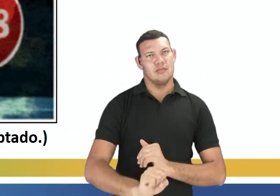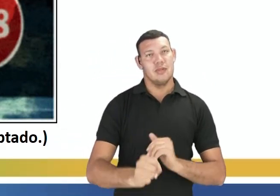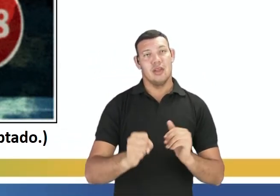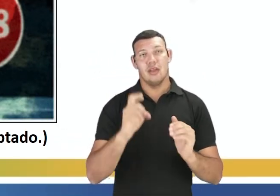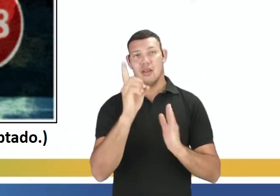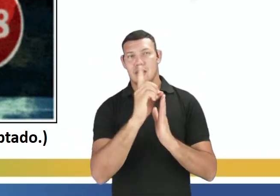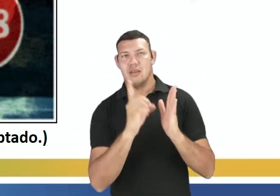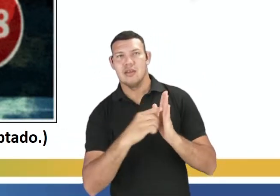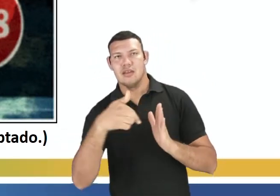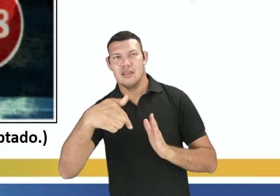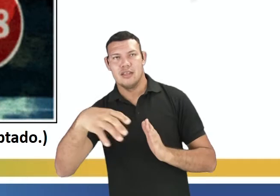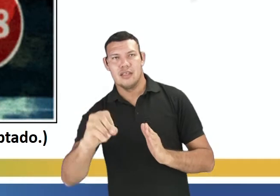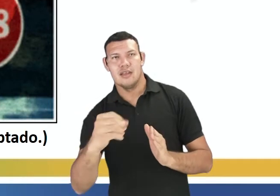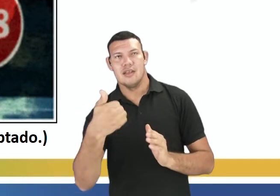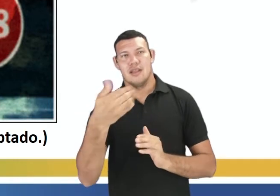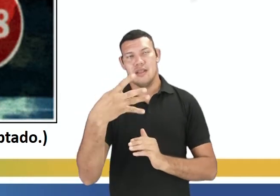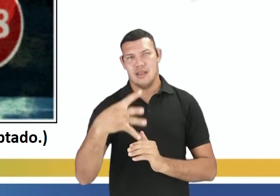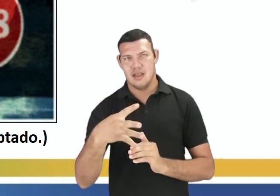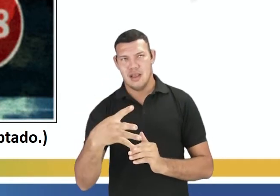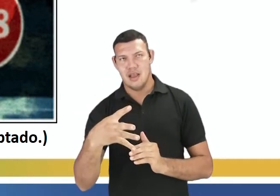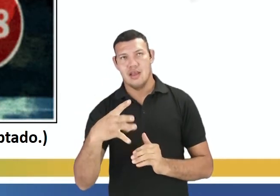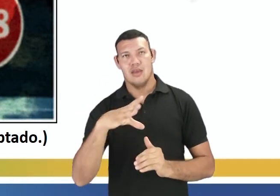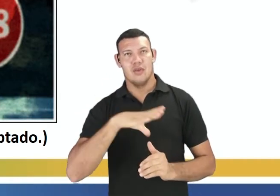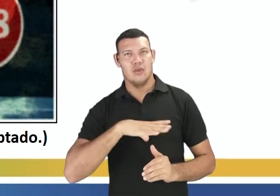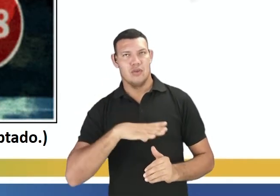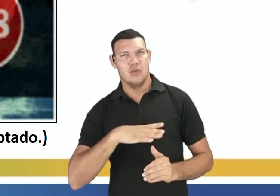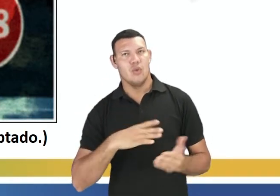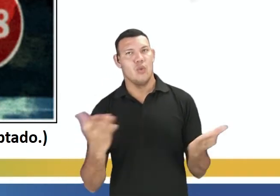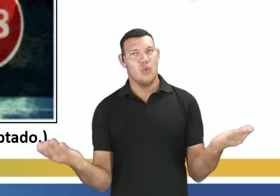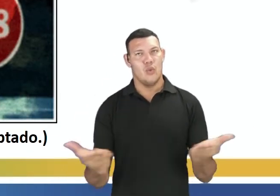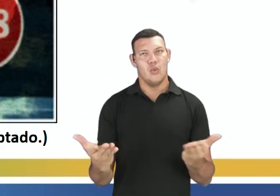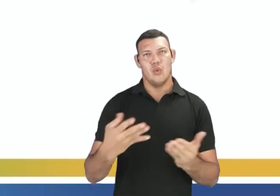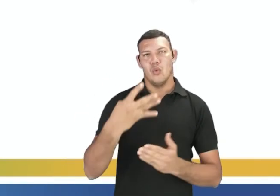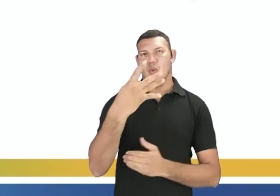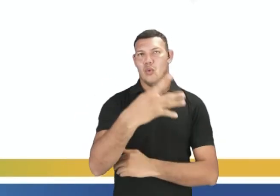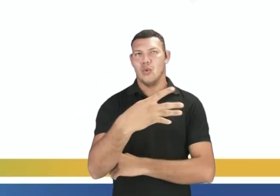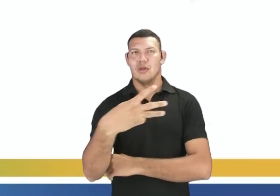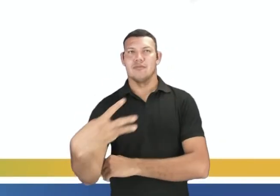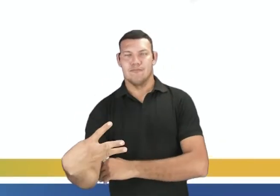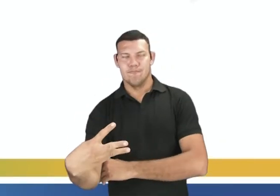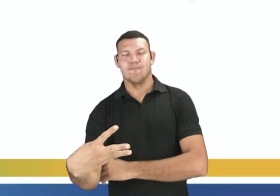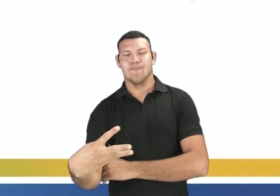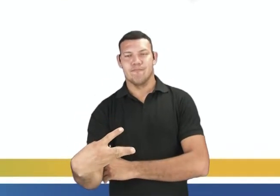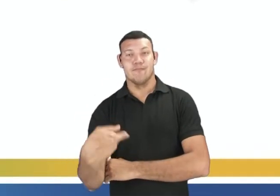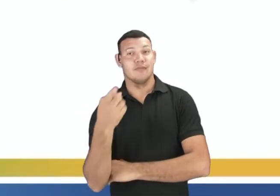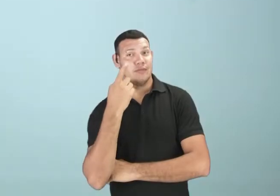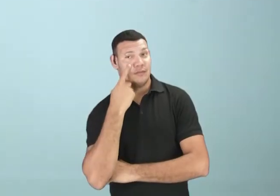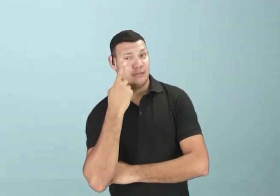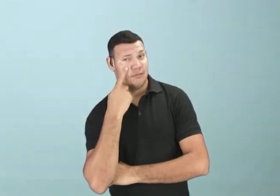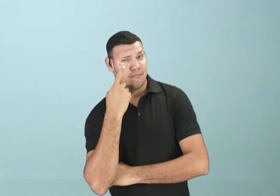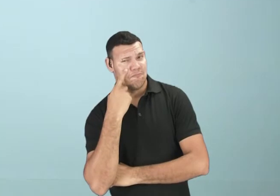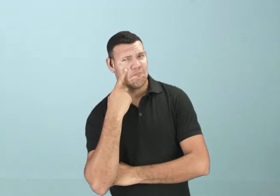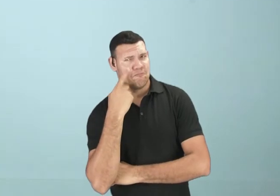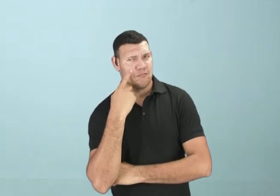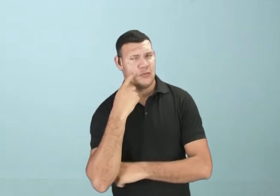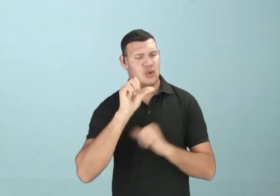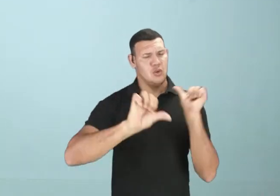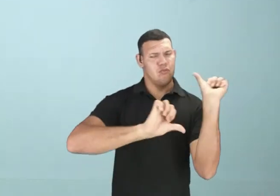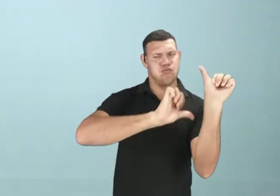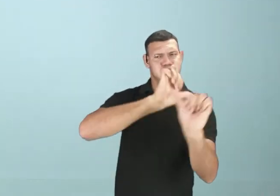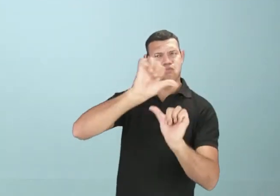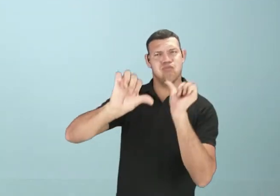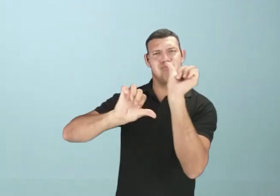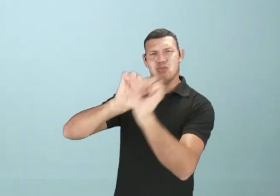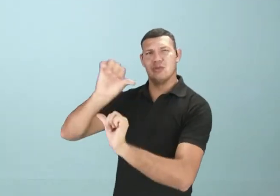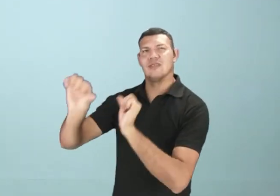70 14. Hoje, atualmente, temos 43 cidades médias, né? Então, vejamos aí que teve uma mudança muito grande.